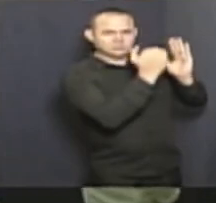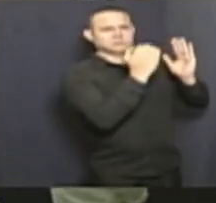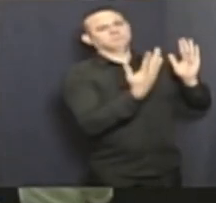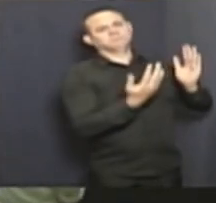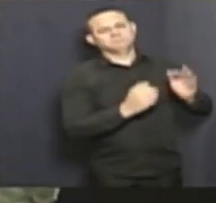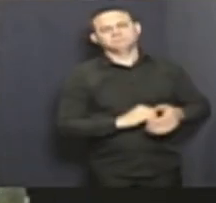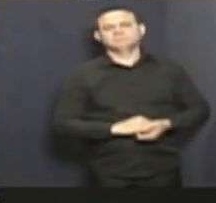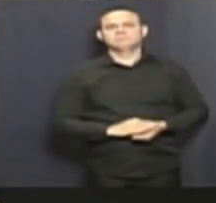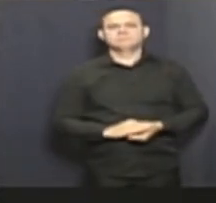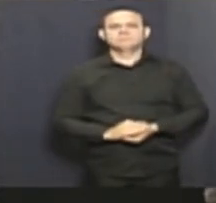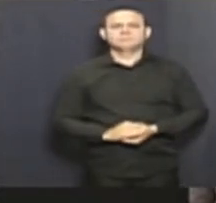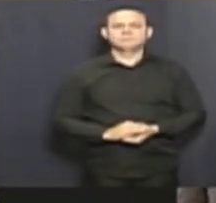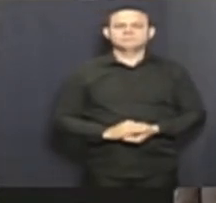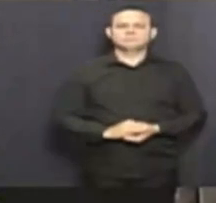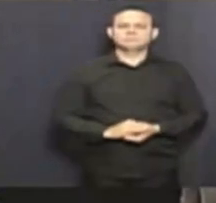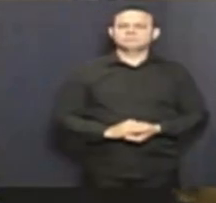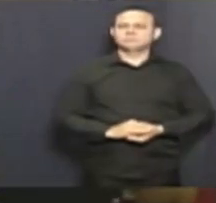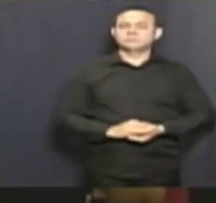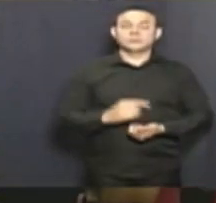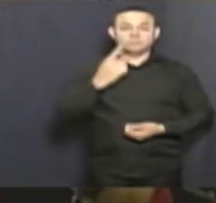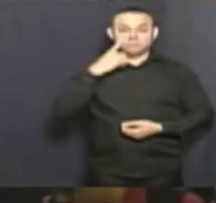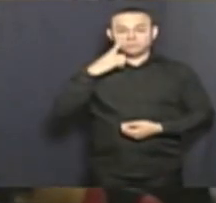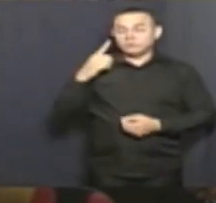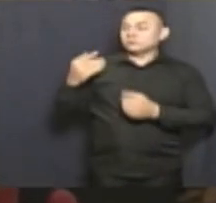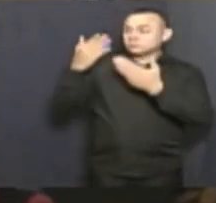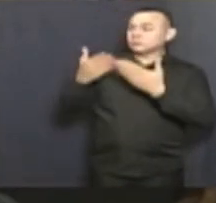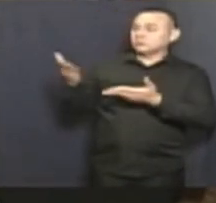vamos ver como estamos aqui